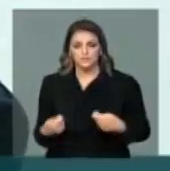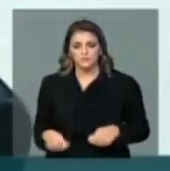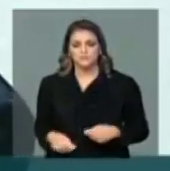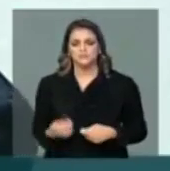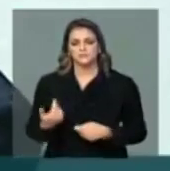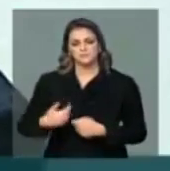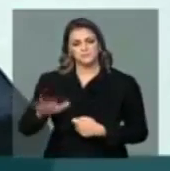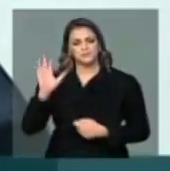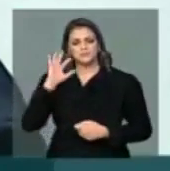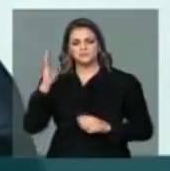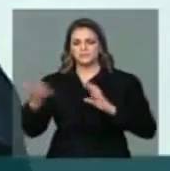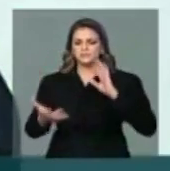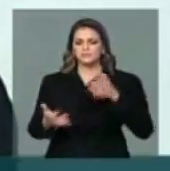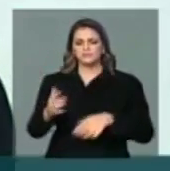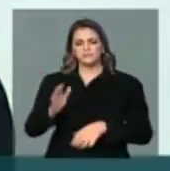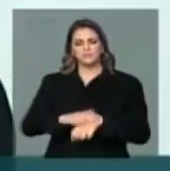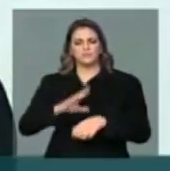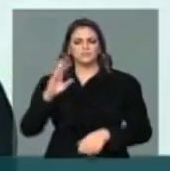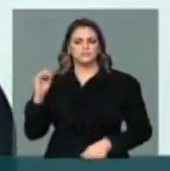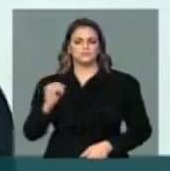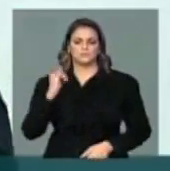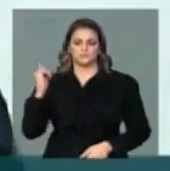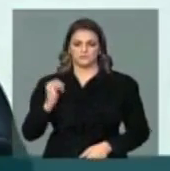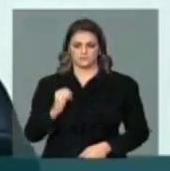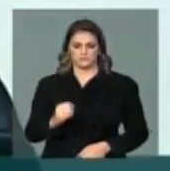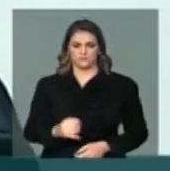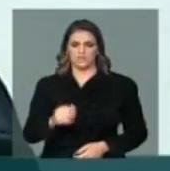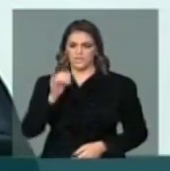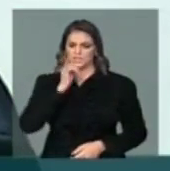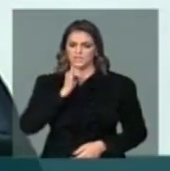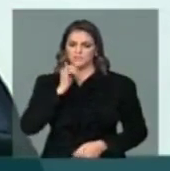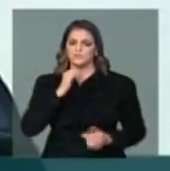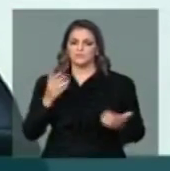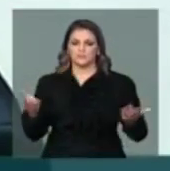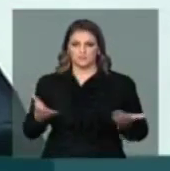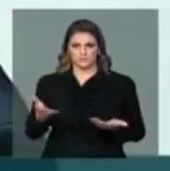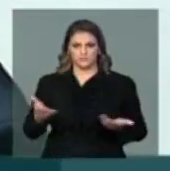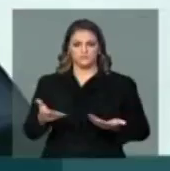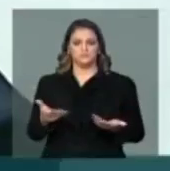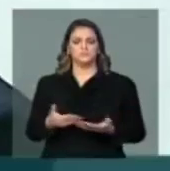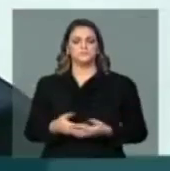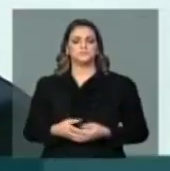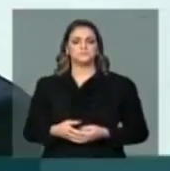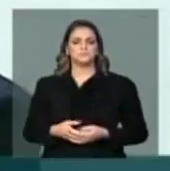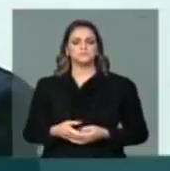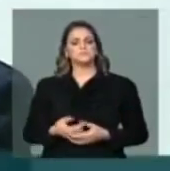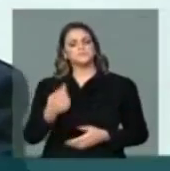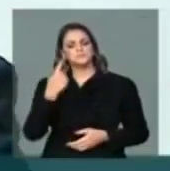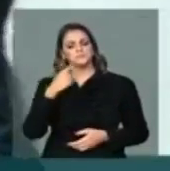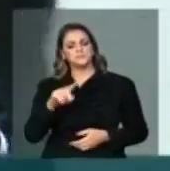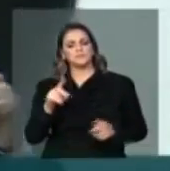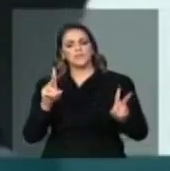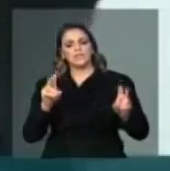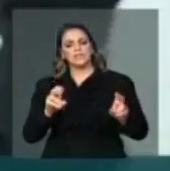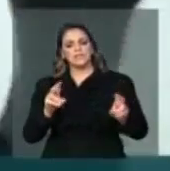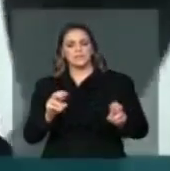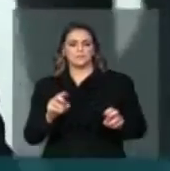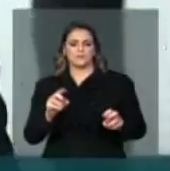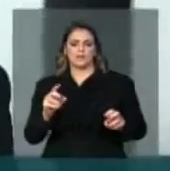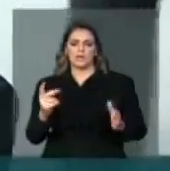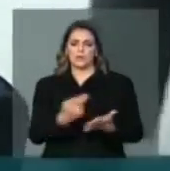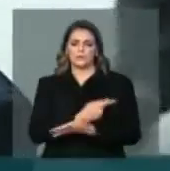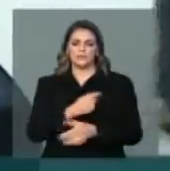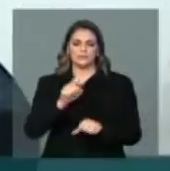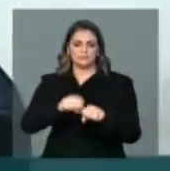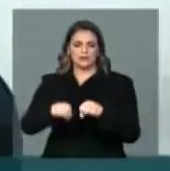mais significativos. Porque senão nós estamos observando nesse tema, encerro, relacionado não ao extermínio.